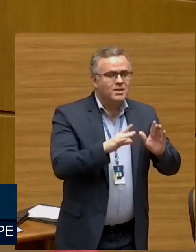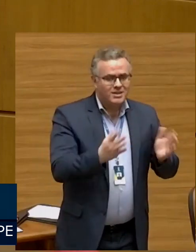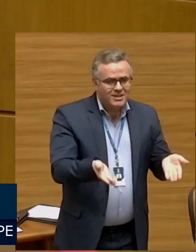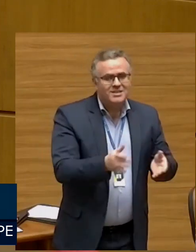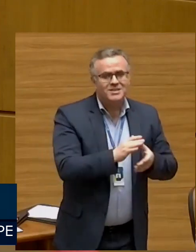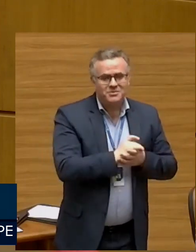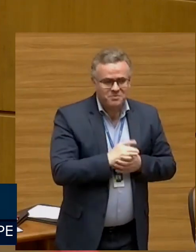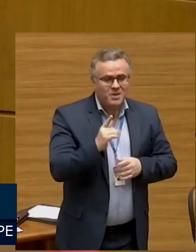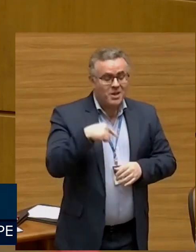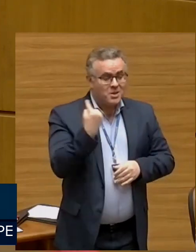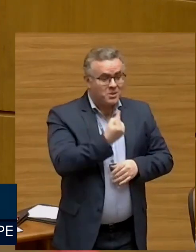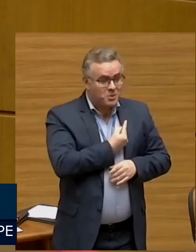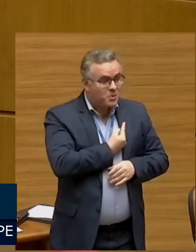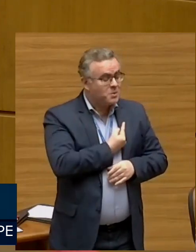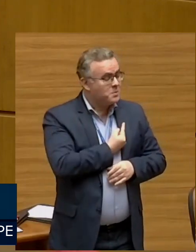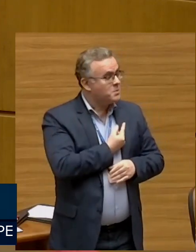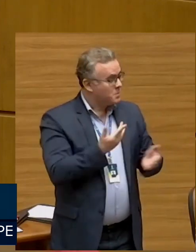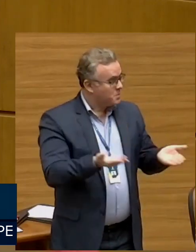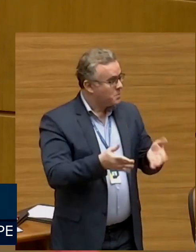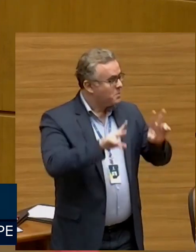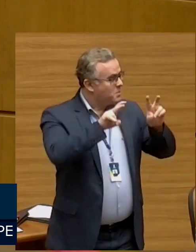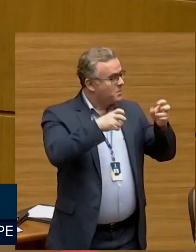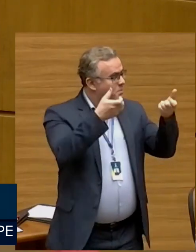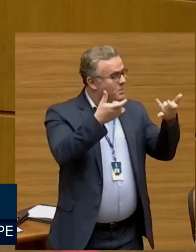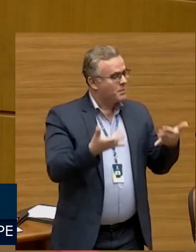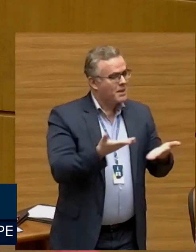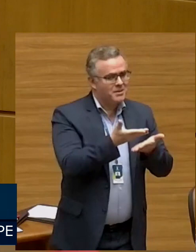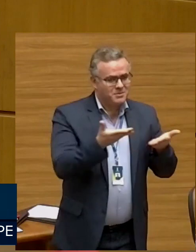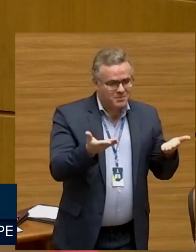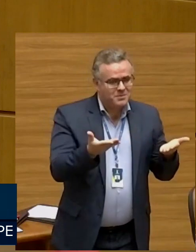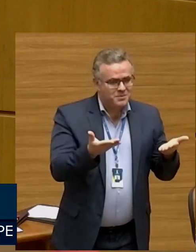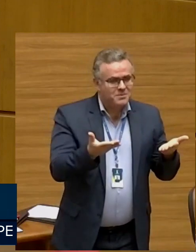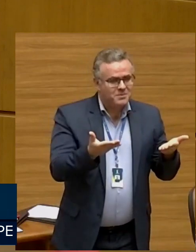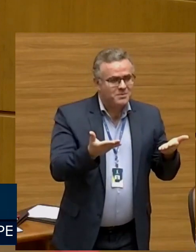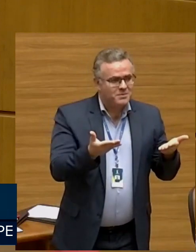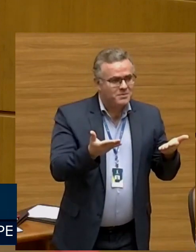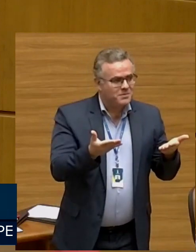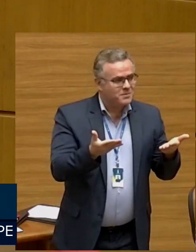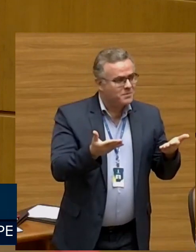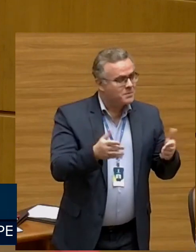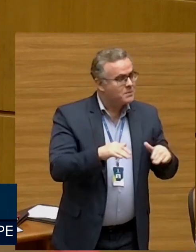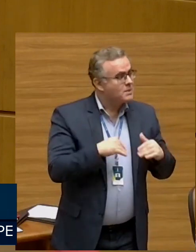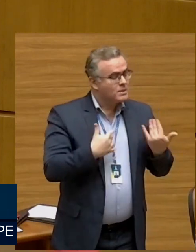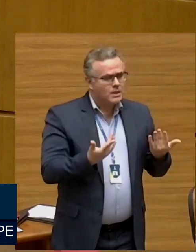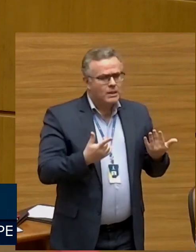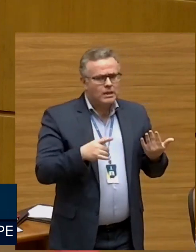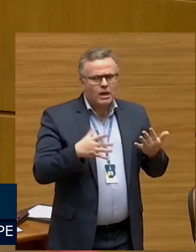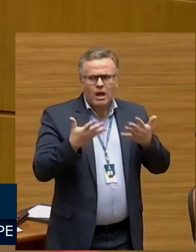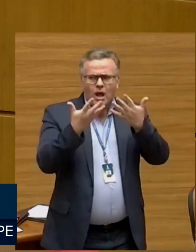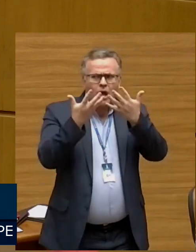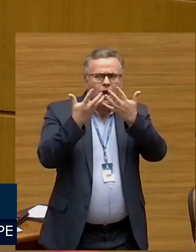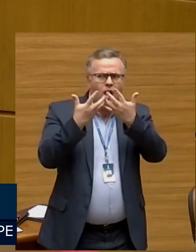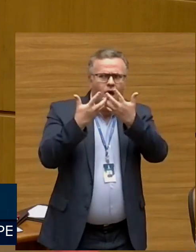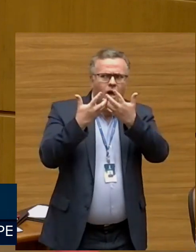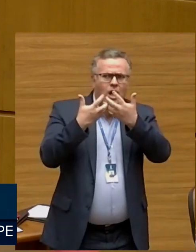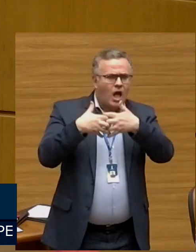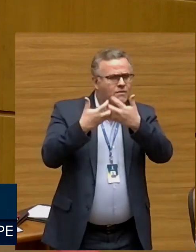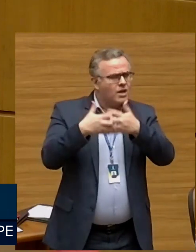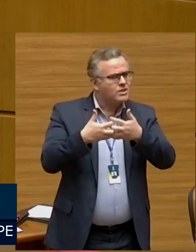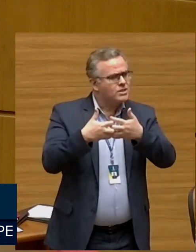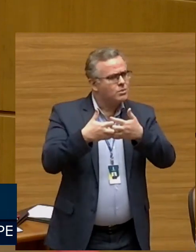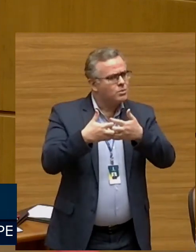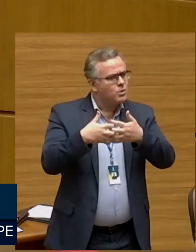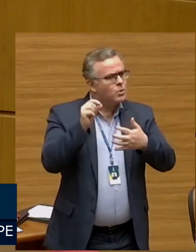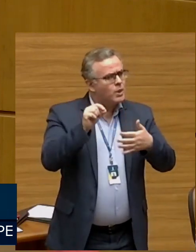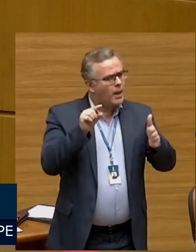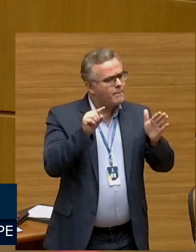e estamos aqui com essa pauta sobre... É uma reflexão, né? Eu trago uma pergunta...